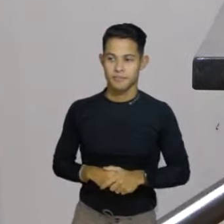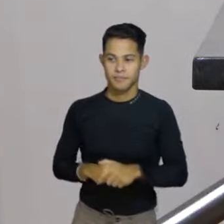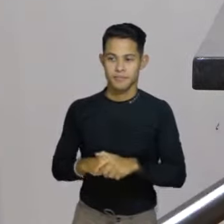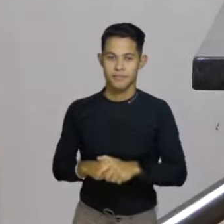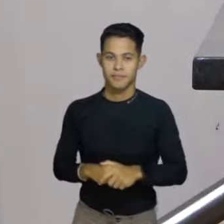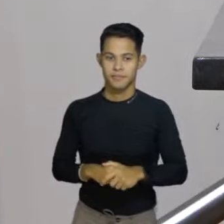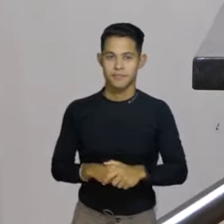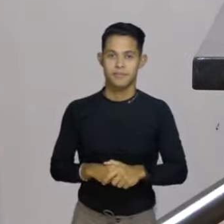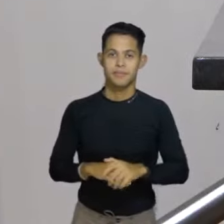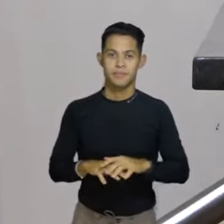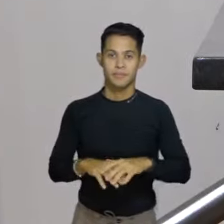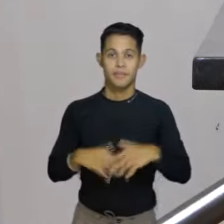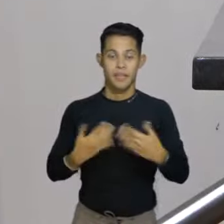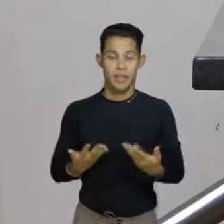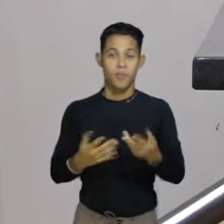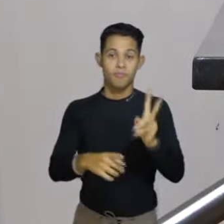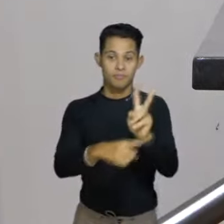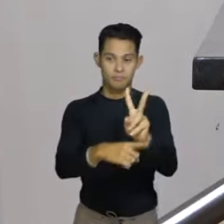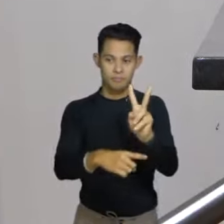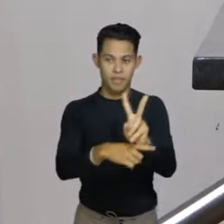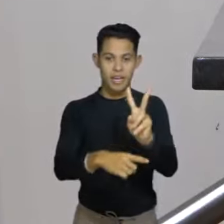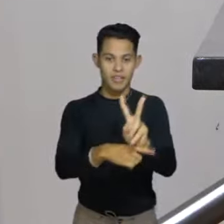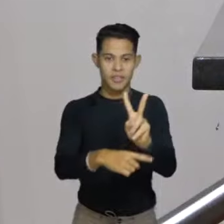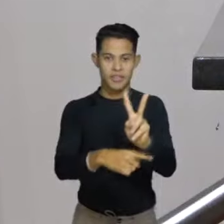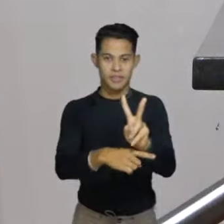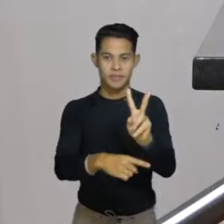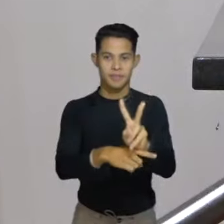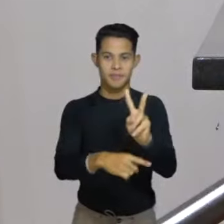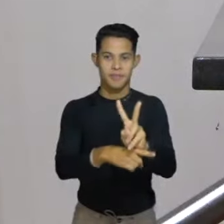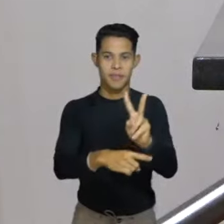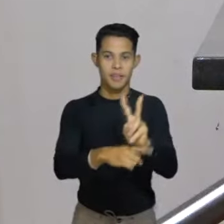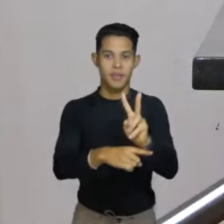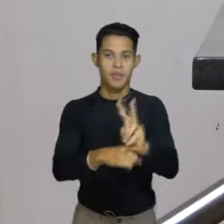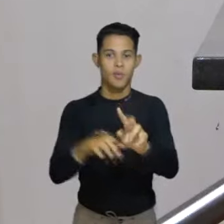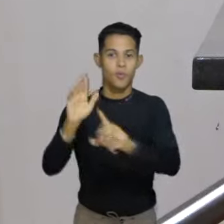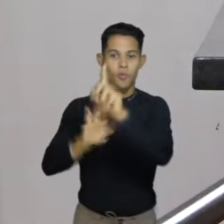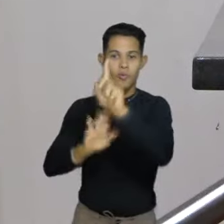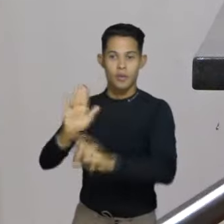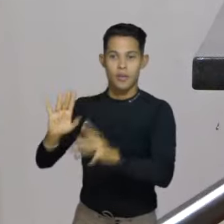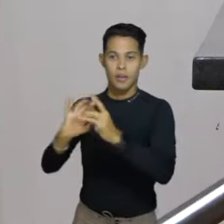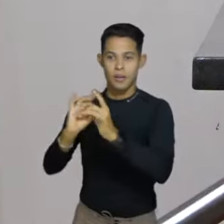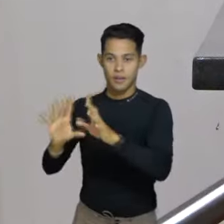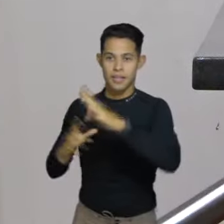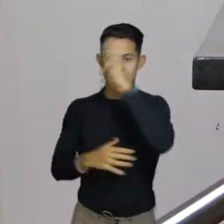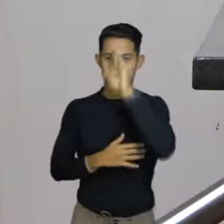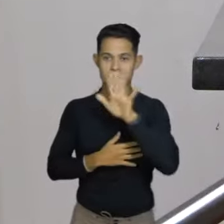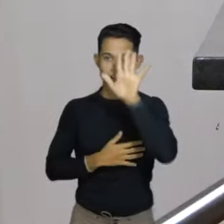funcionasse para defender o direito à liberdade o estado de direito dos